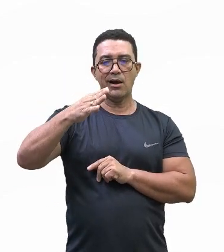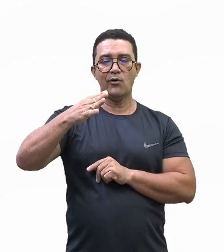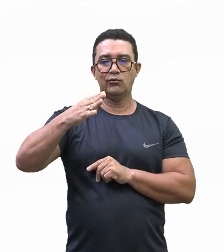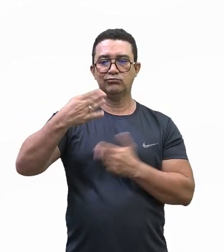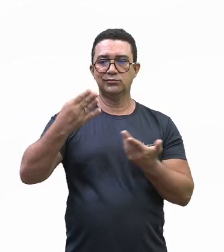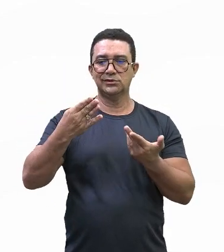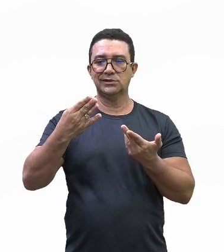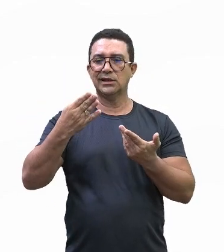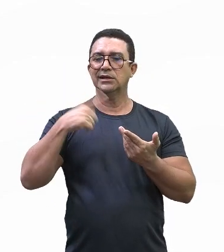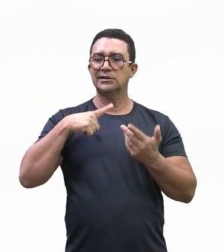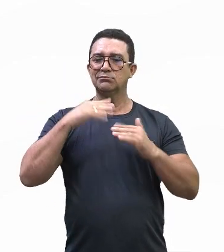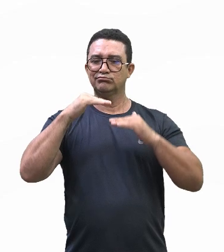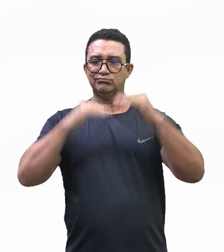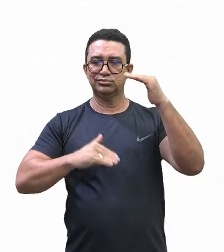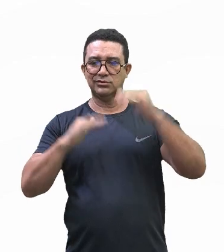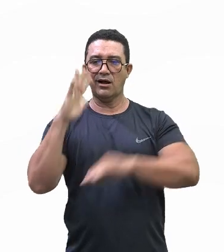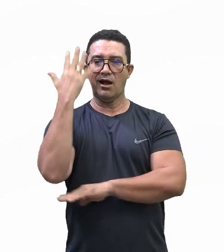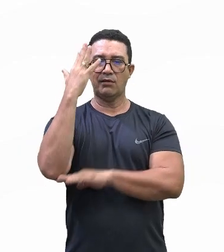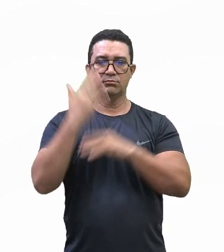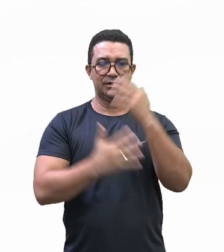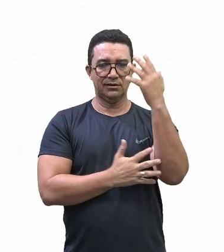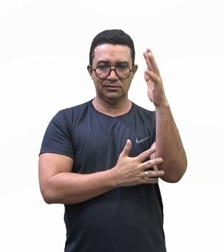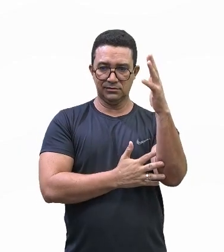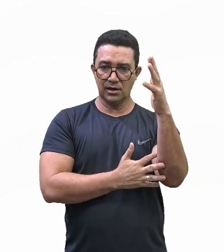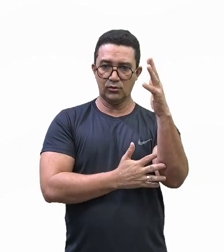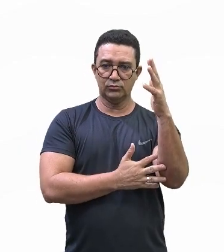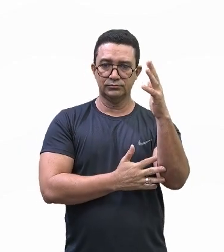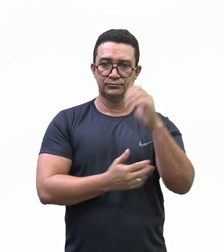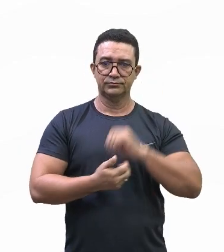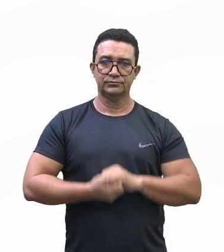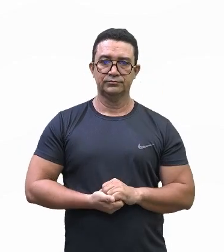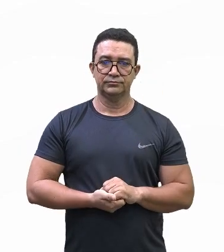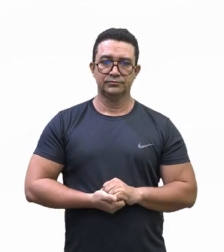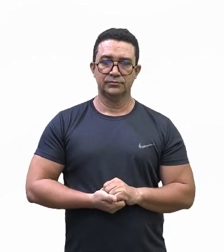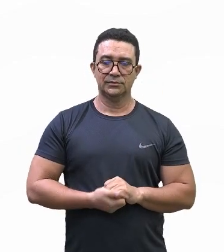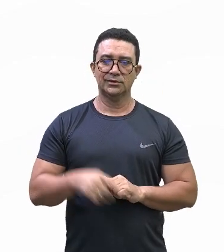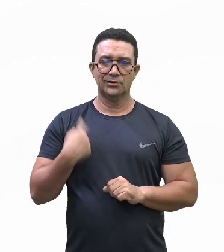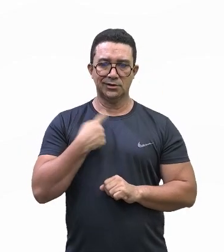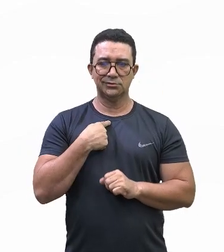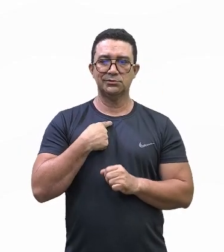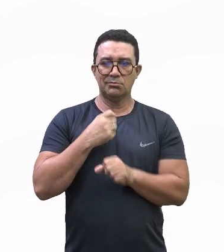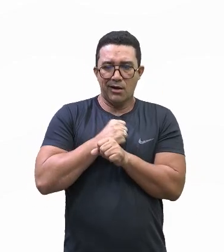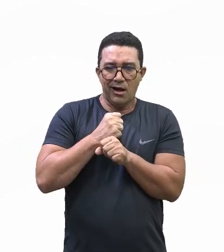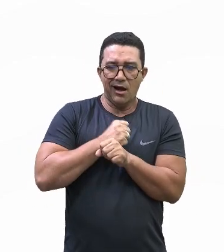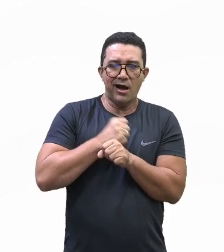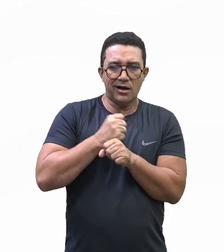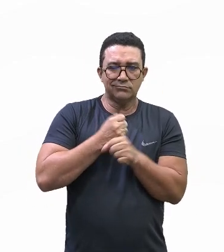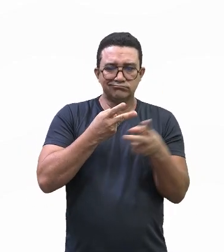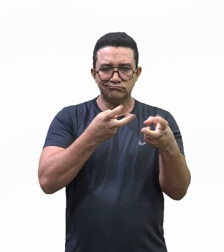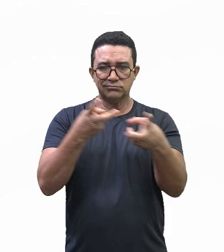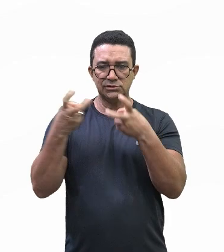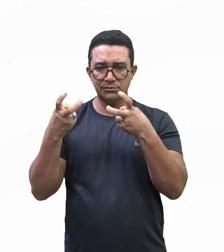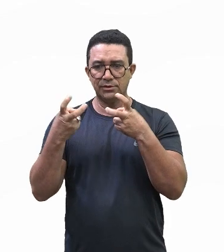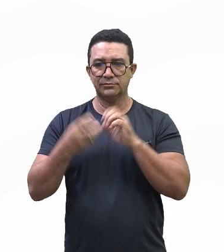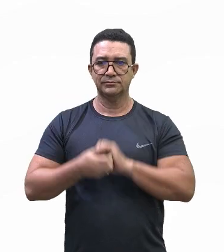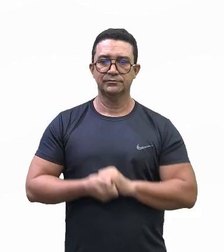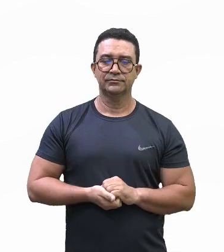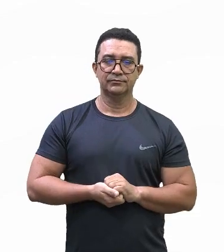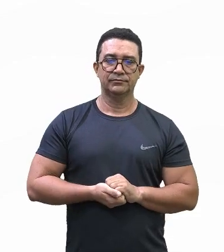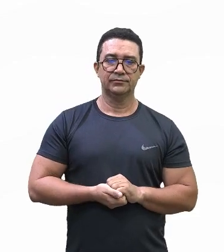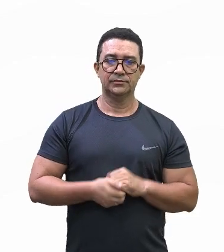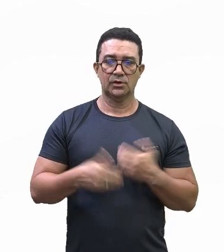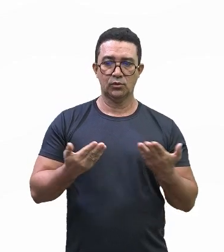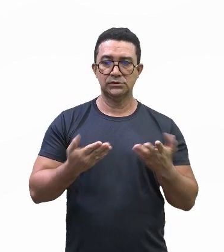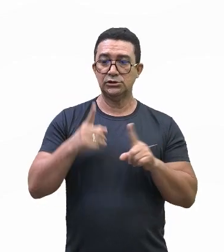de desequilíbrio ambiental, do desequilíbrio ambiental que a gente vem observando a cada ano. Com essas fontes